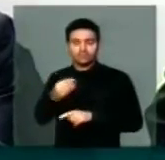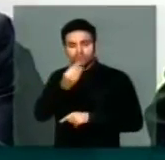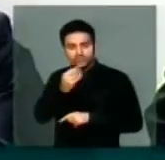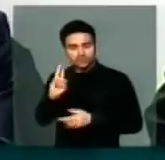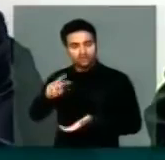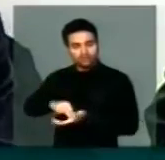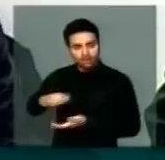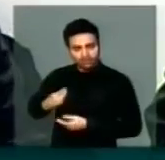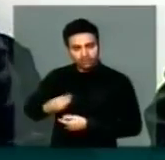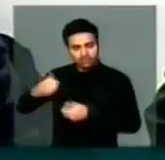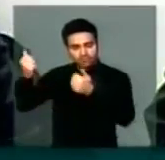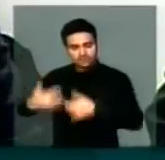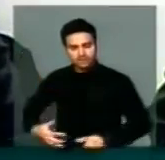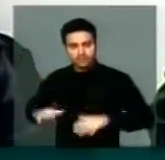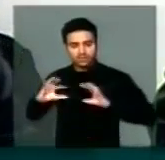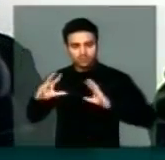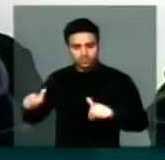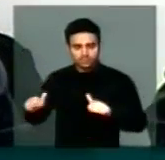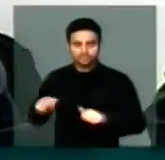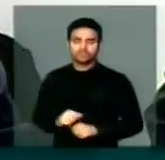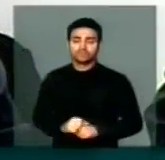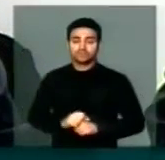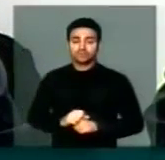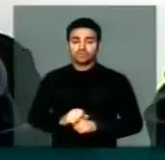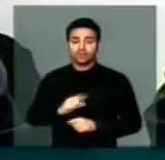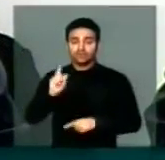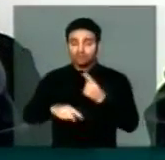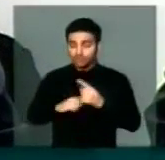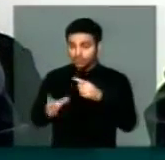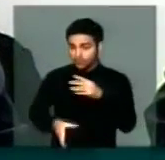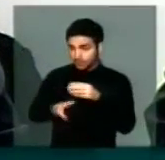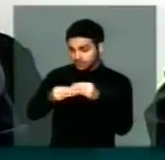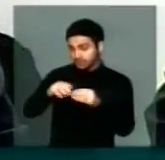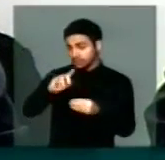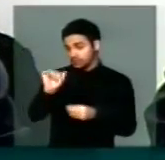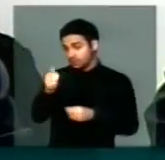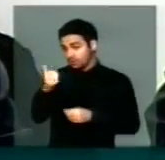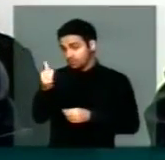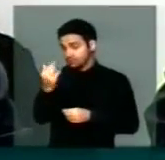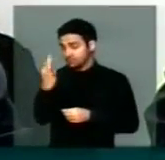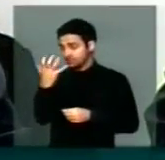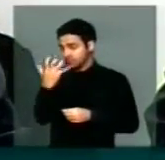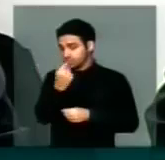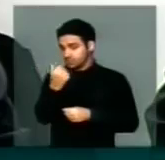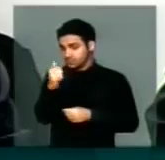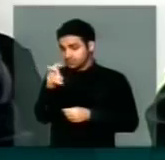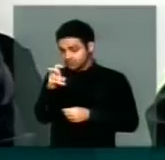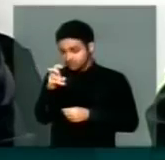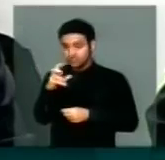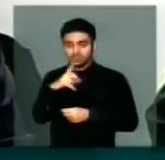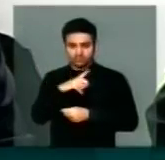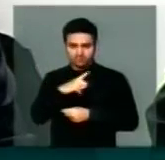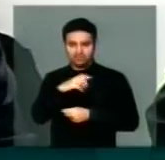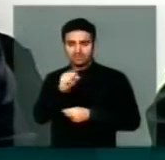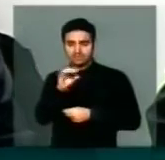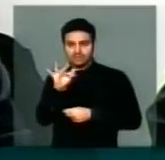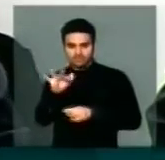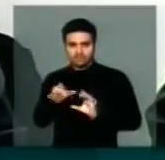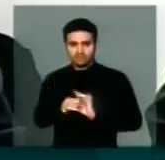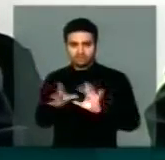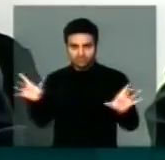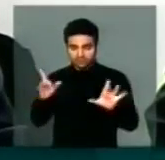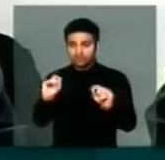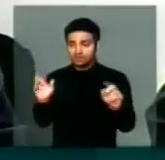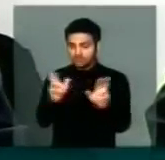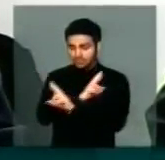esclarecer tudo. Em depoimento complementar prestado no dia 11 de fevereiro de 2015, com autorização do Supremo, Alberto Seff destacou que,